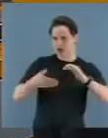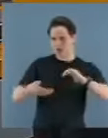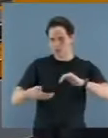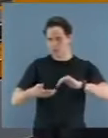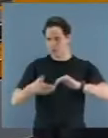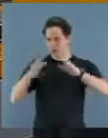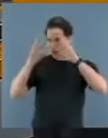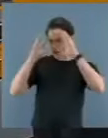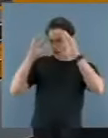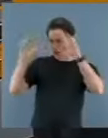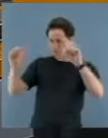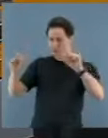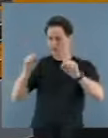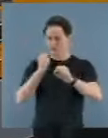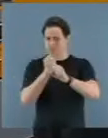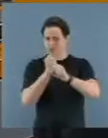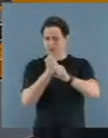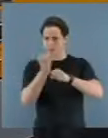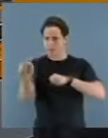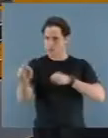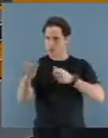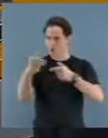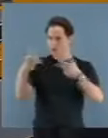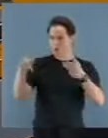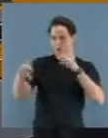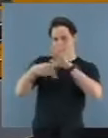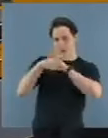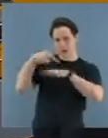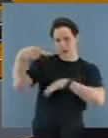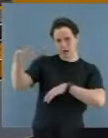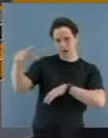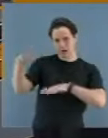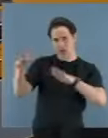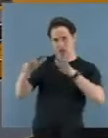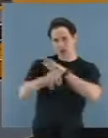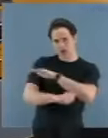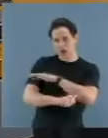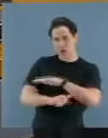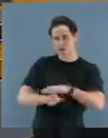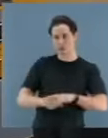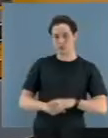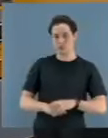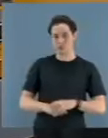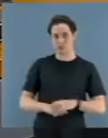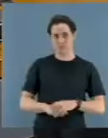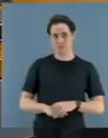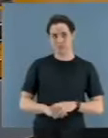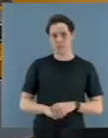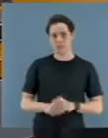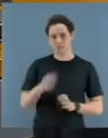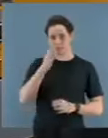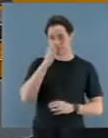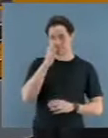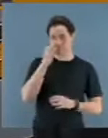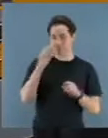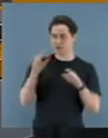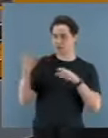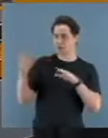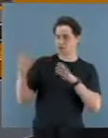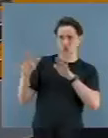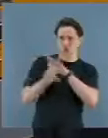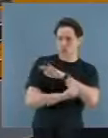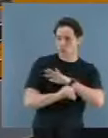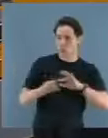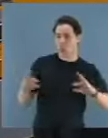STF e quebrou, arrancou as togas lá daqueles ladrões, daqueles ladrão. Inclusive, está sem concordância. Arrancou tudo.